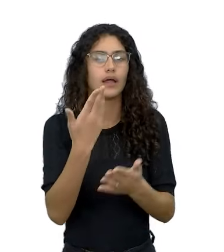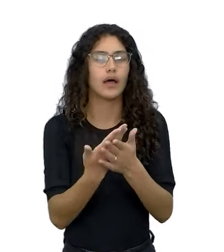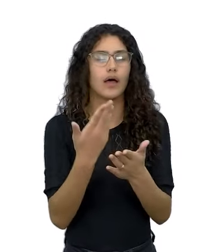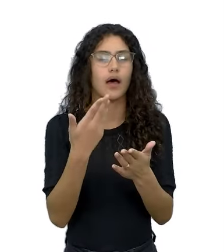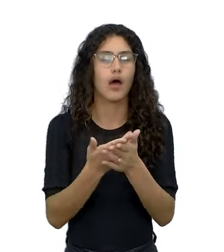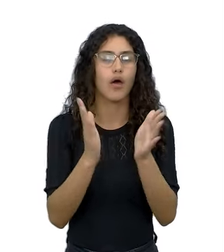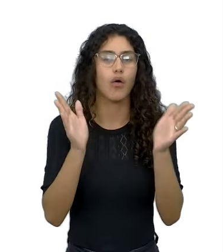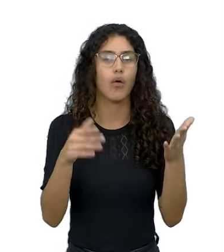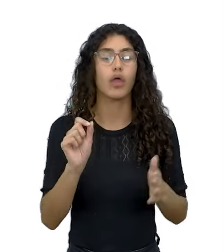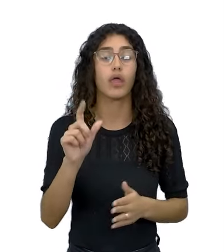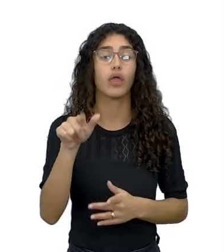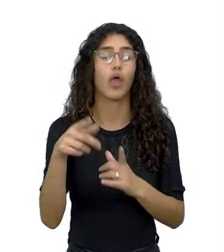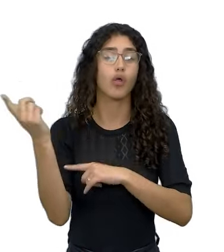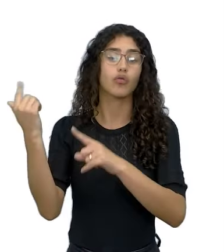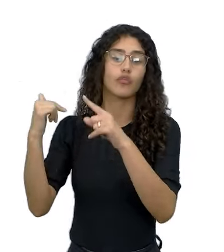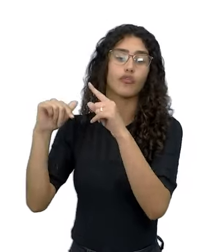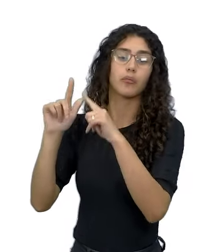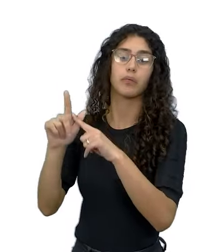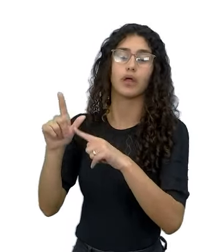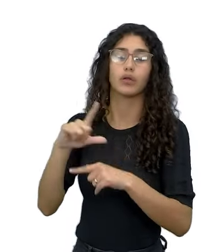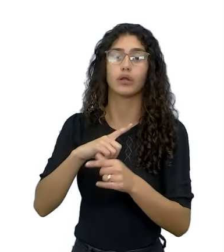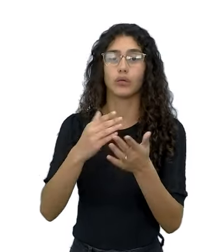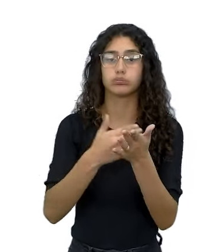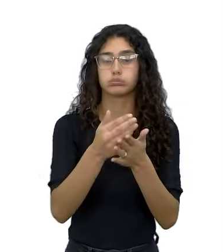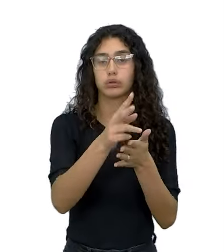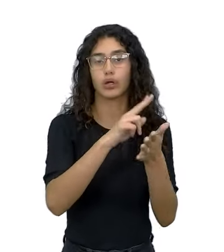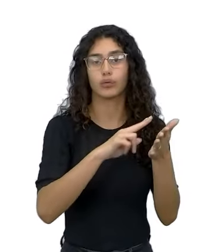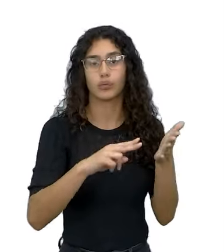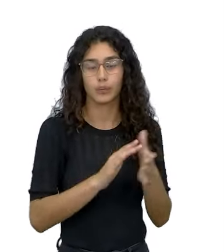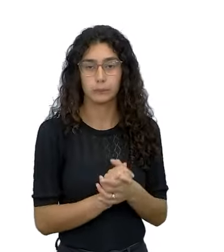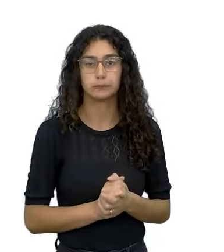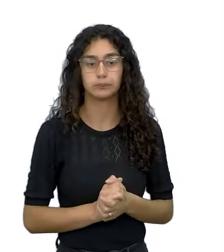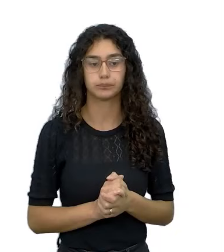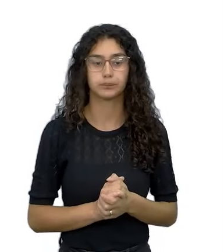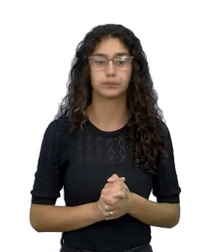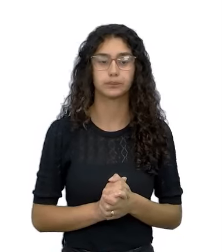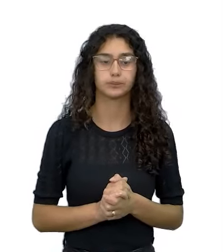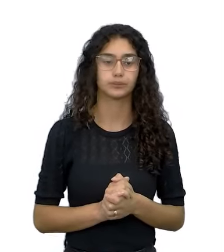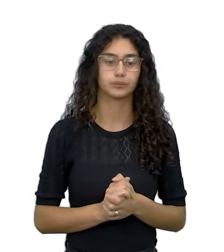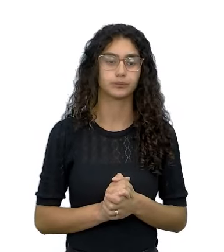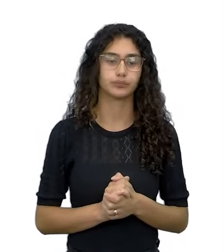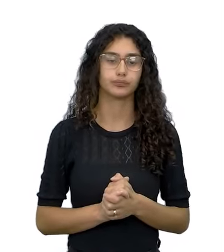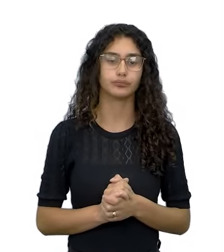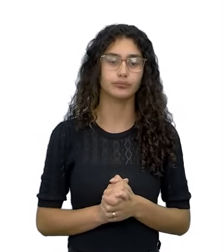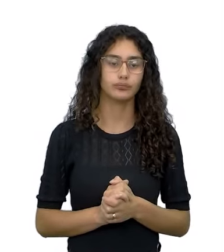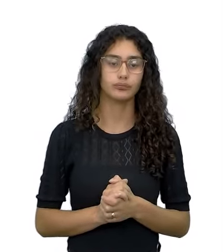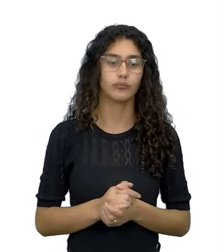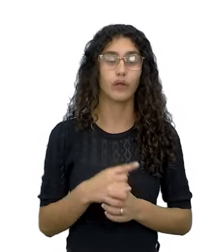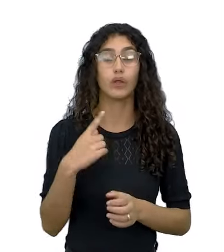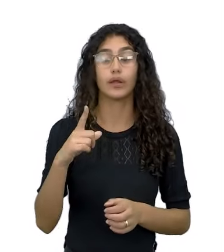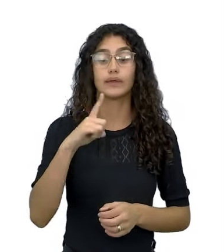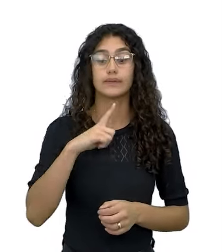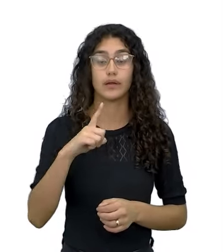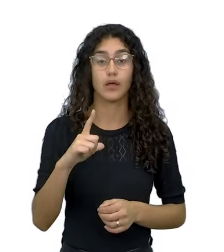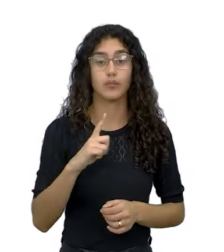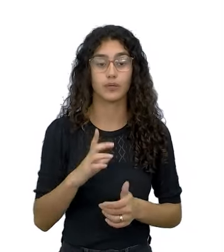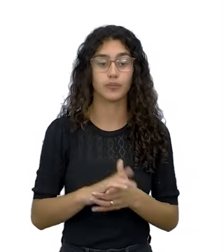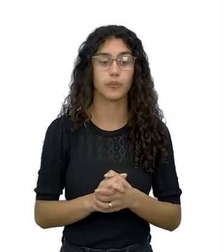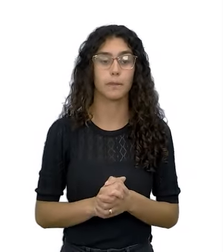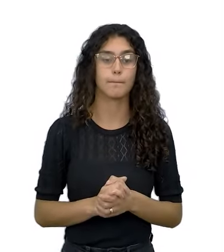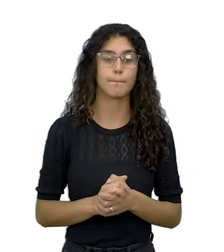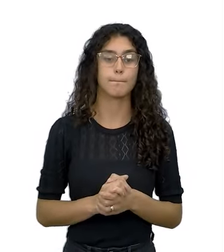né? Pensando no desenvolvimento, então, dessa leitura, tá? A gente vai ver aqui em exemplos, tá? Então, a gente tem aqui, olha,